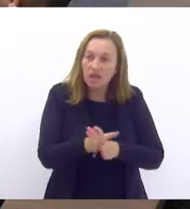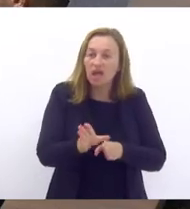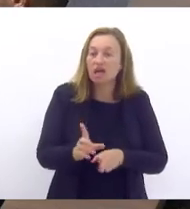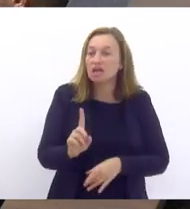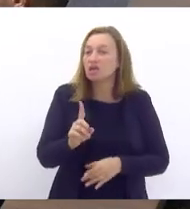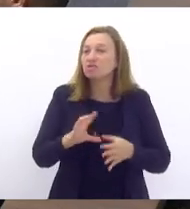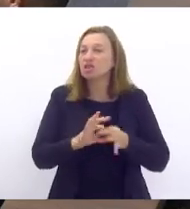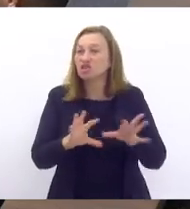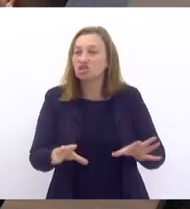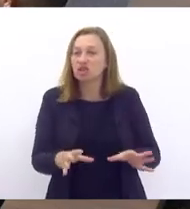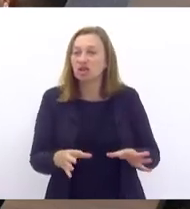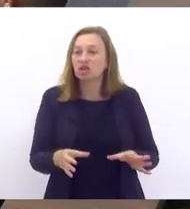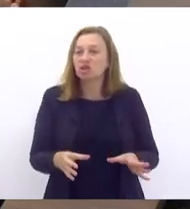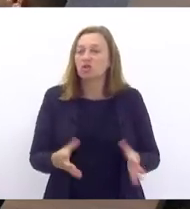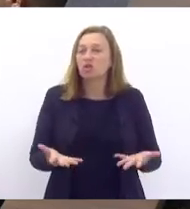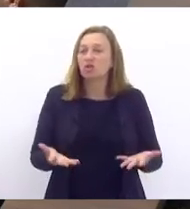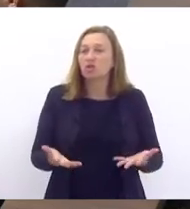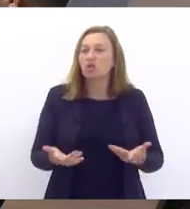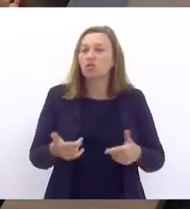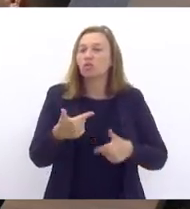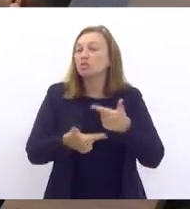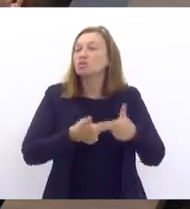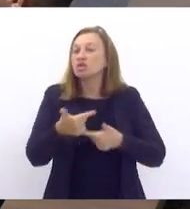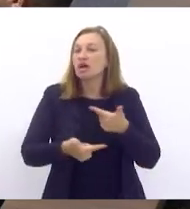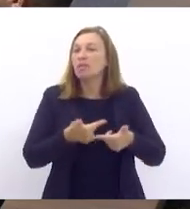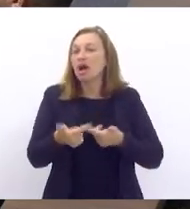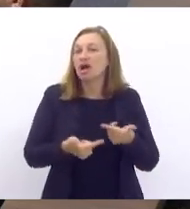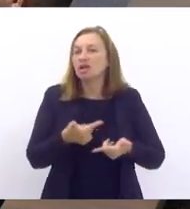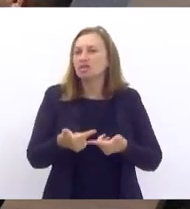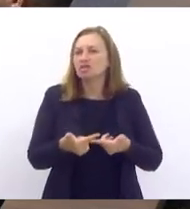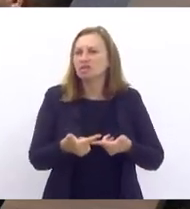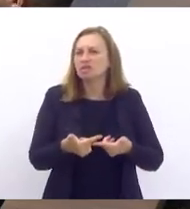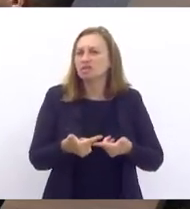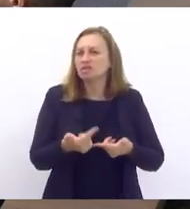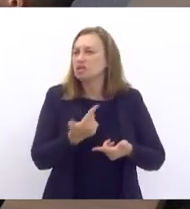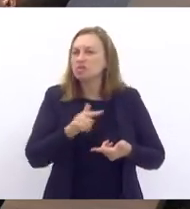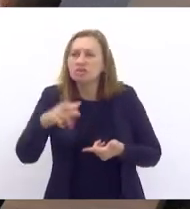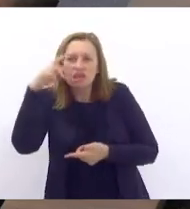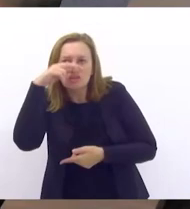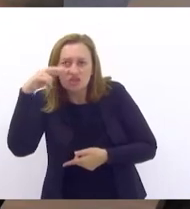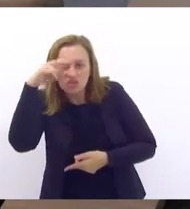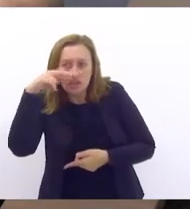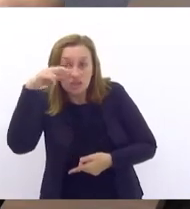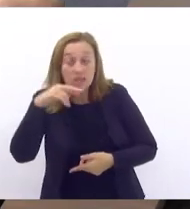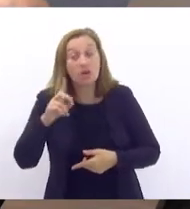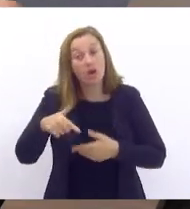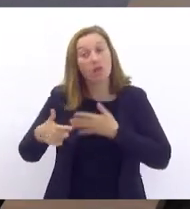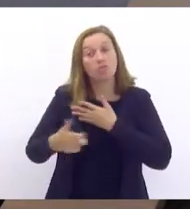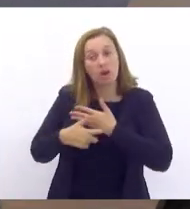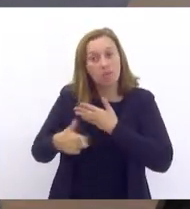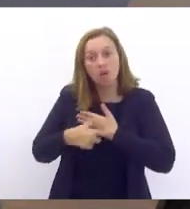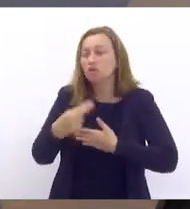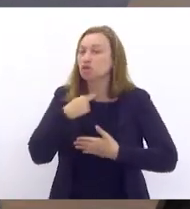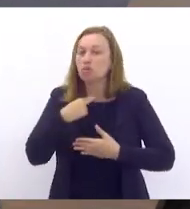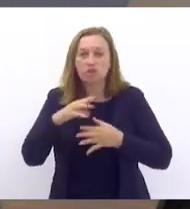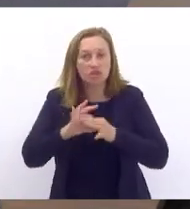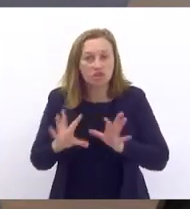deixar que o trabalho corra à solta. Isso é um papel que a gente não pode